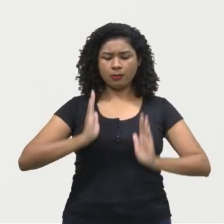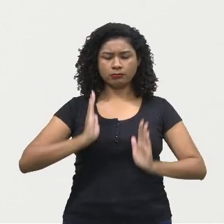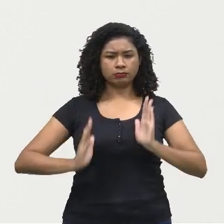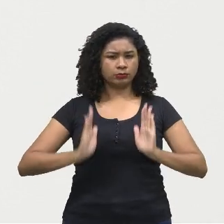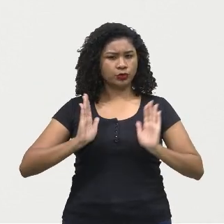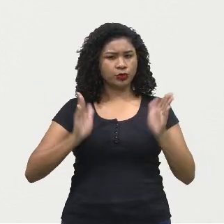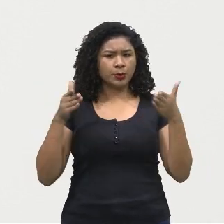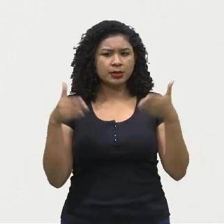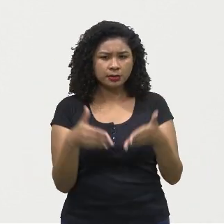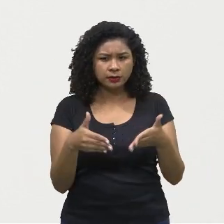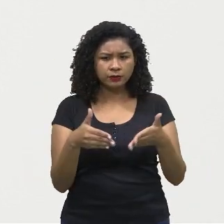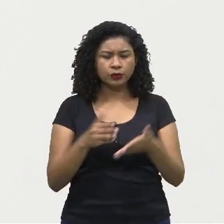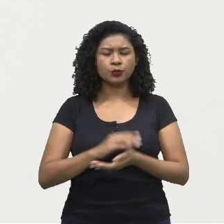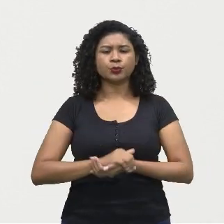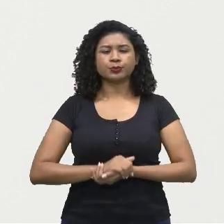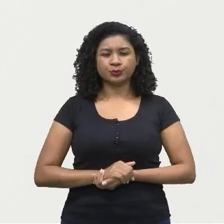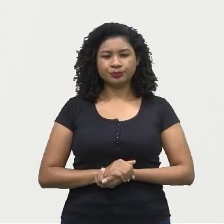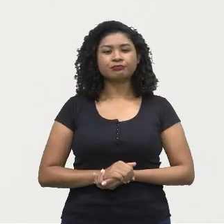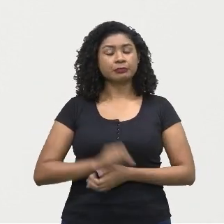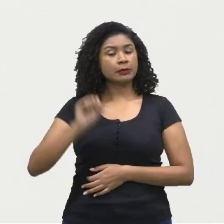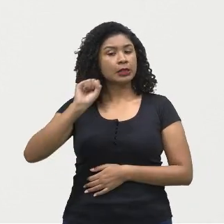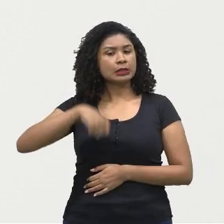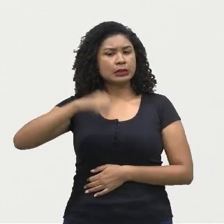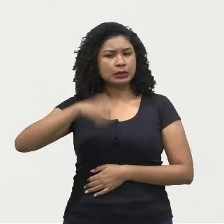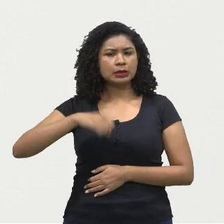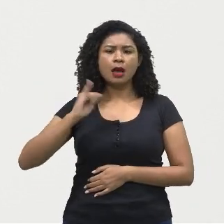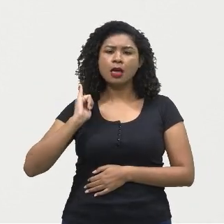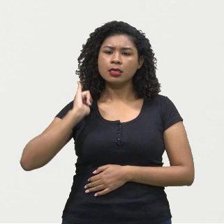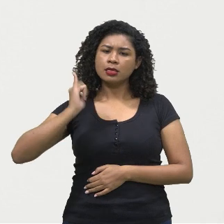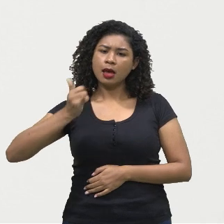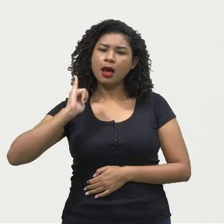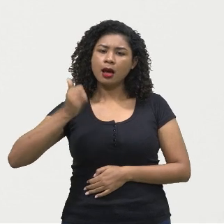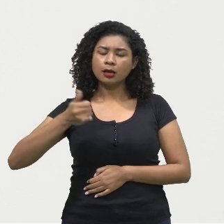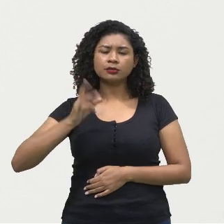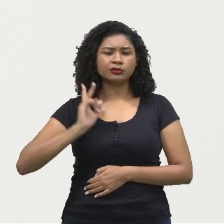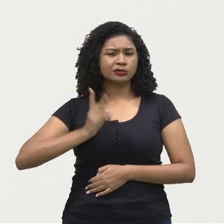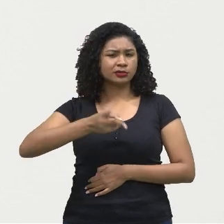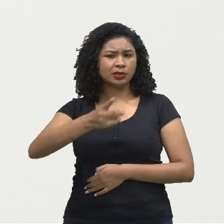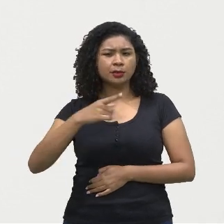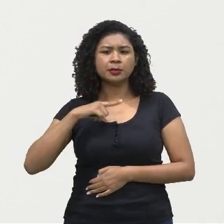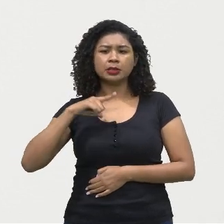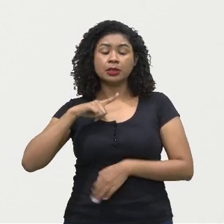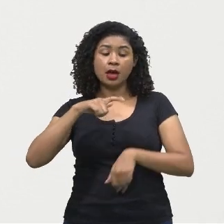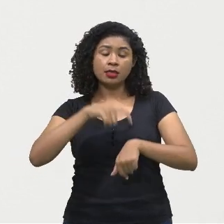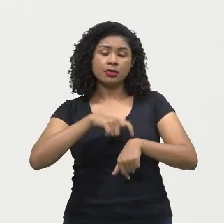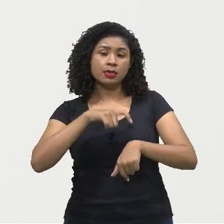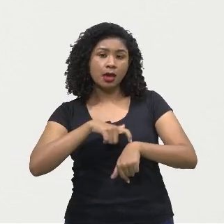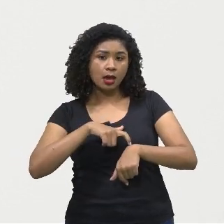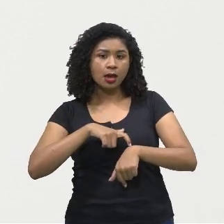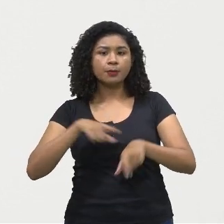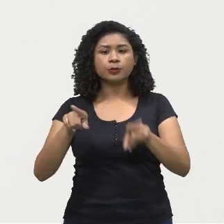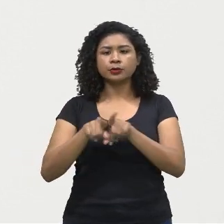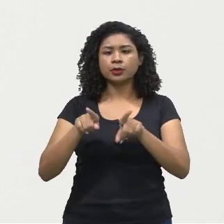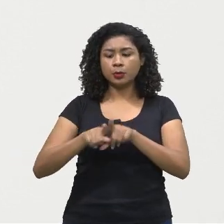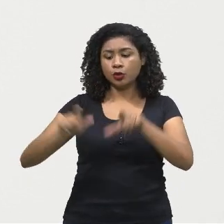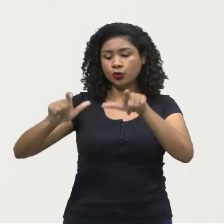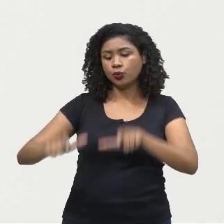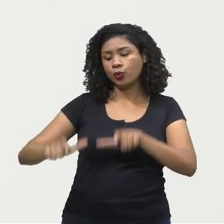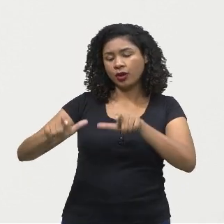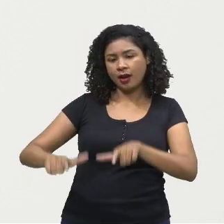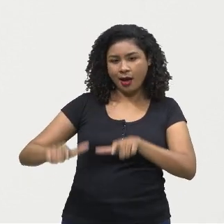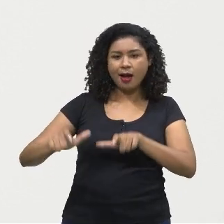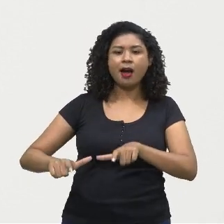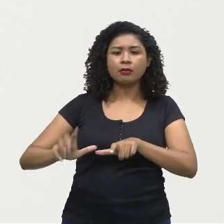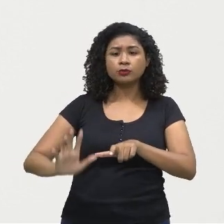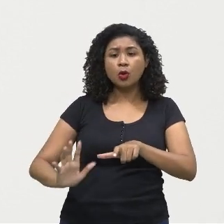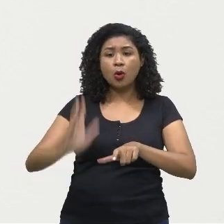espaço determinado. Certamente a narração vai situar tanto no tempo quanto no espaço